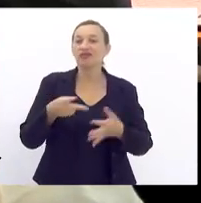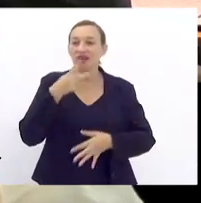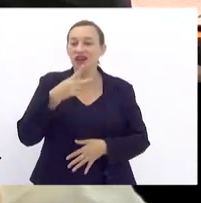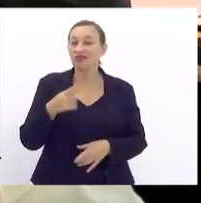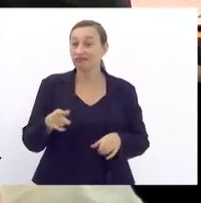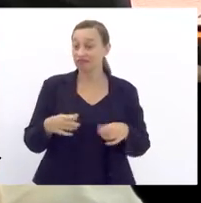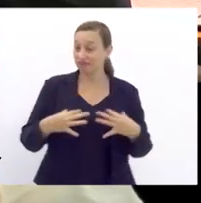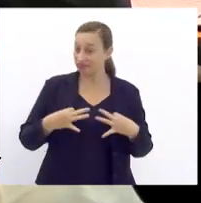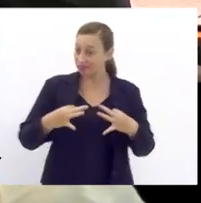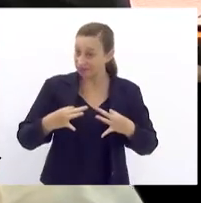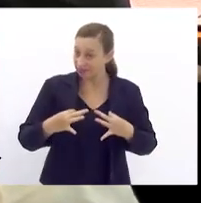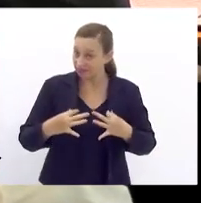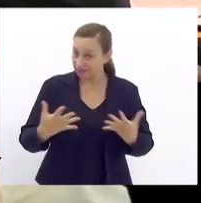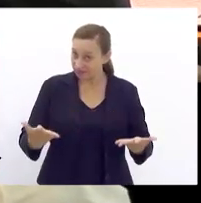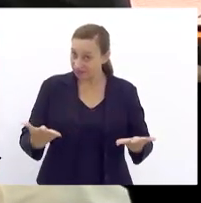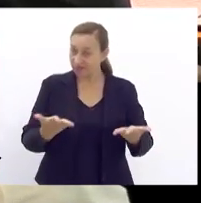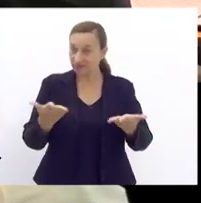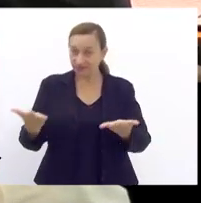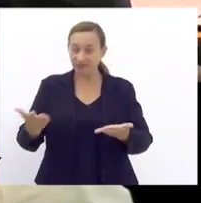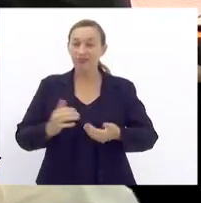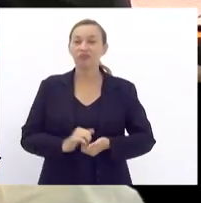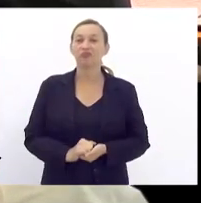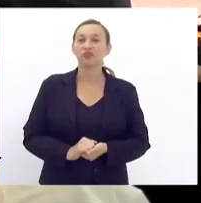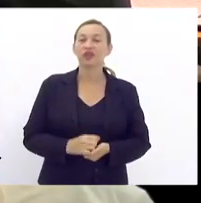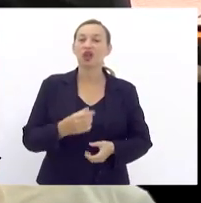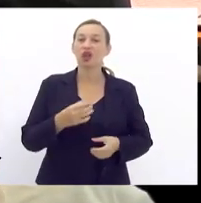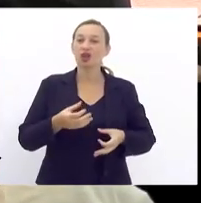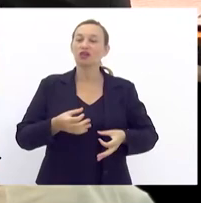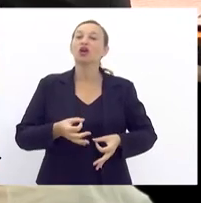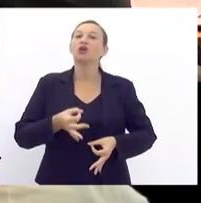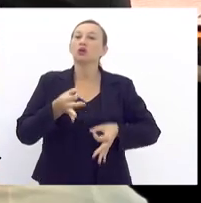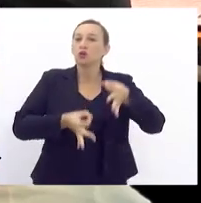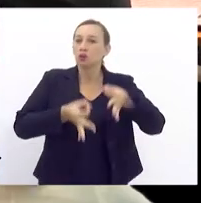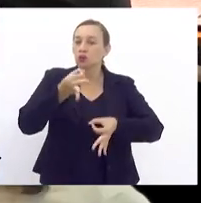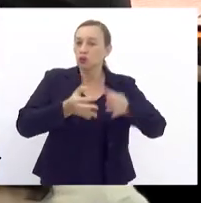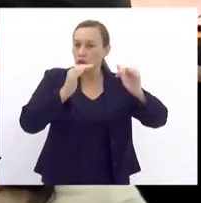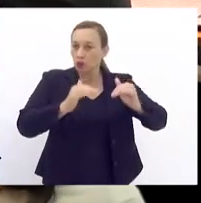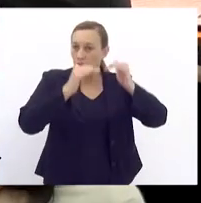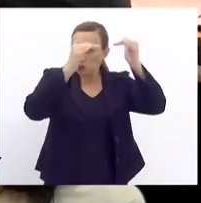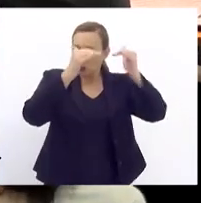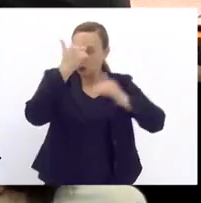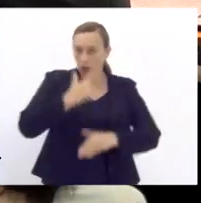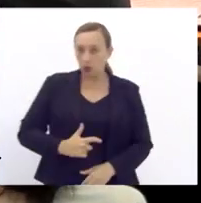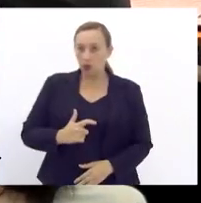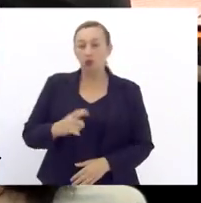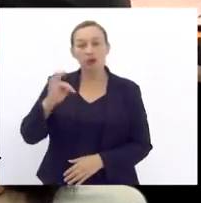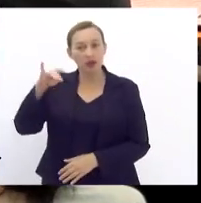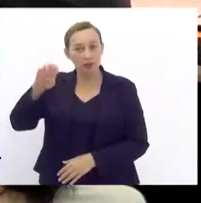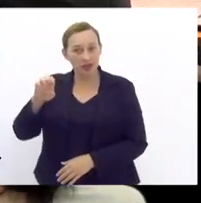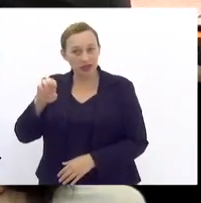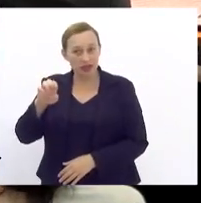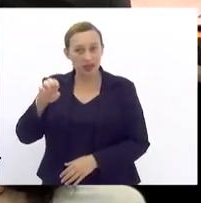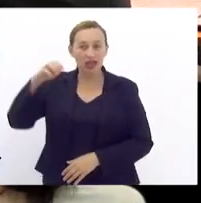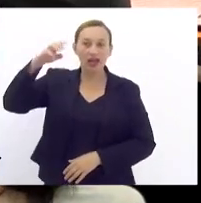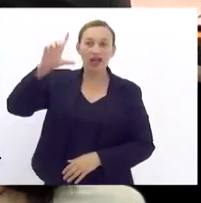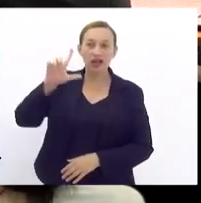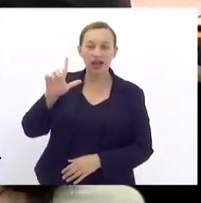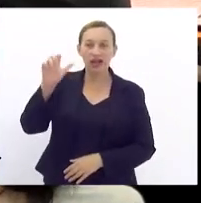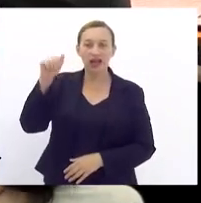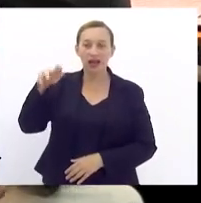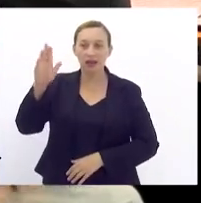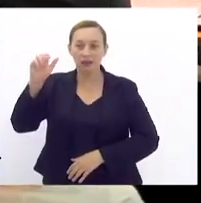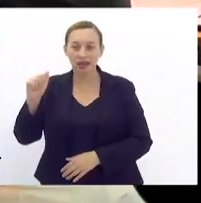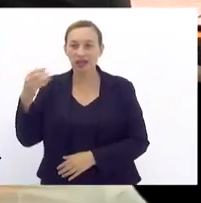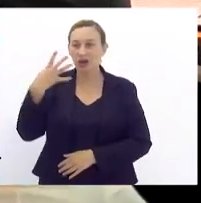à disposição dos Senhores eu sou desembargadora como eu falei no tribunal o meu gabinete fica na lama na 4